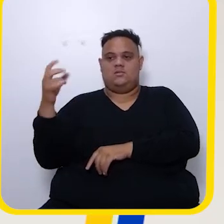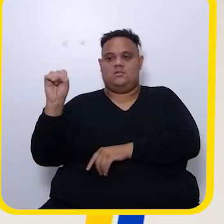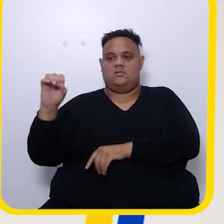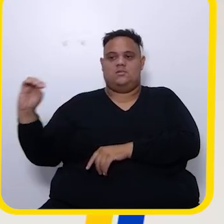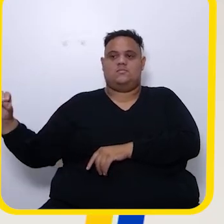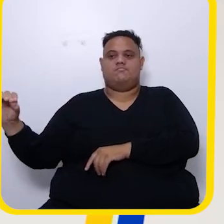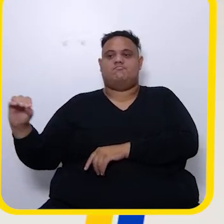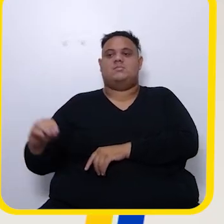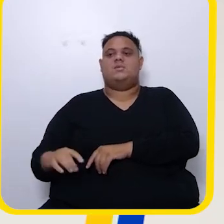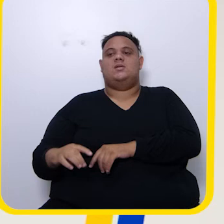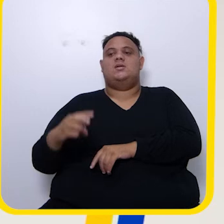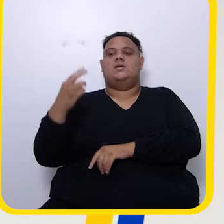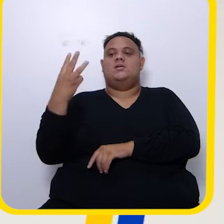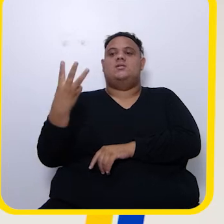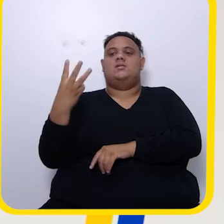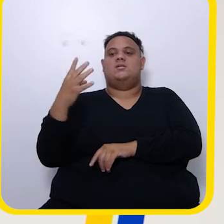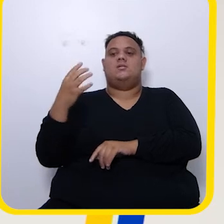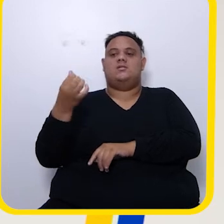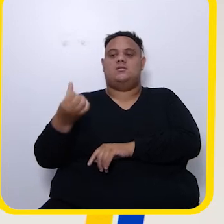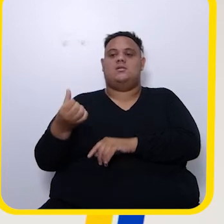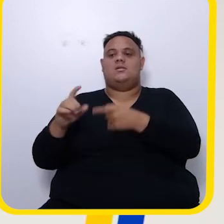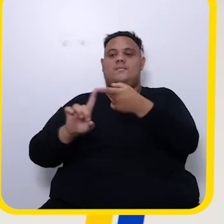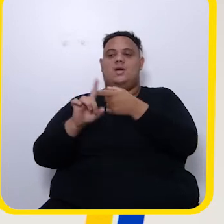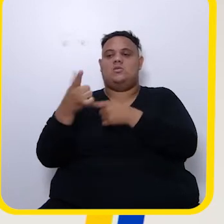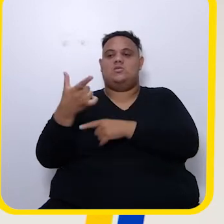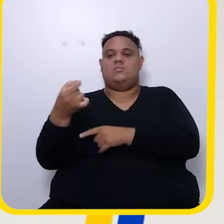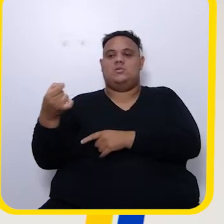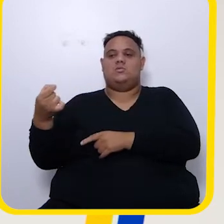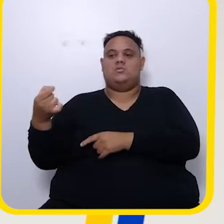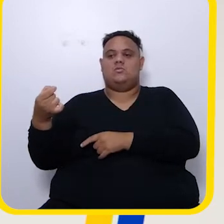2.280. E 36 mais 2.280 dá